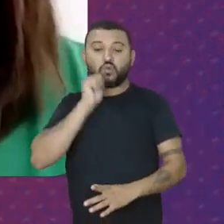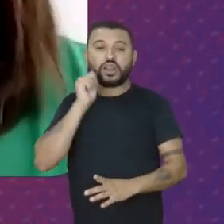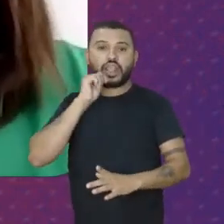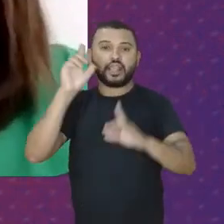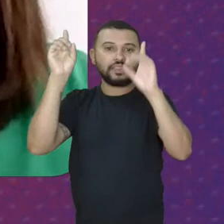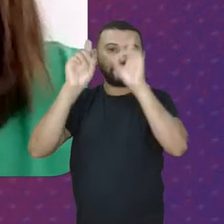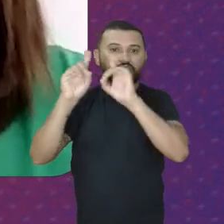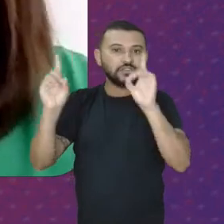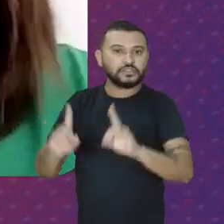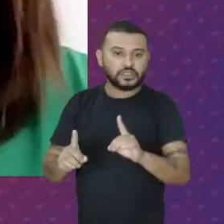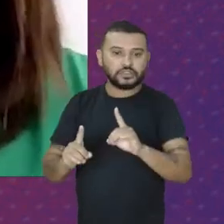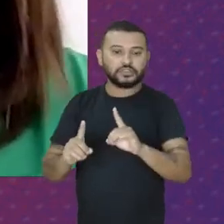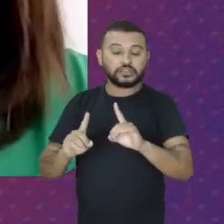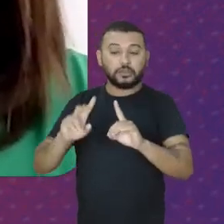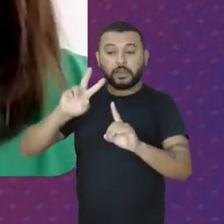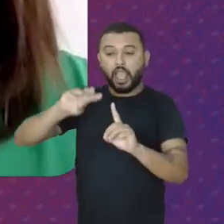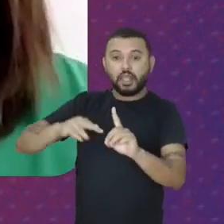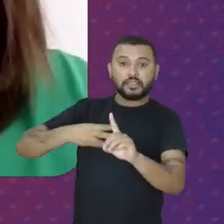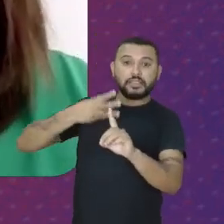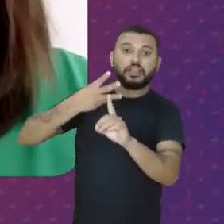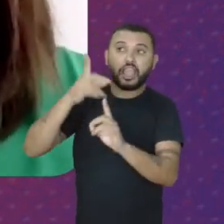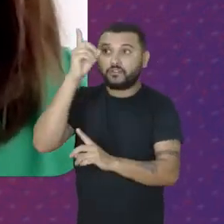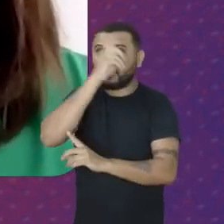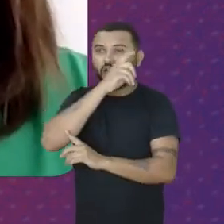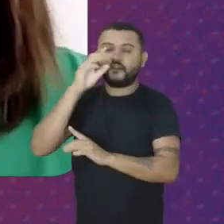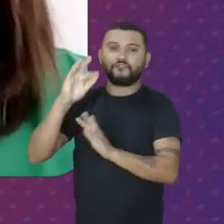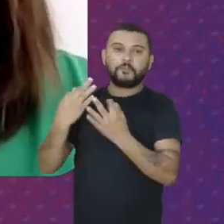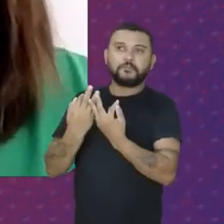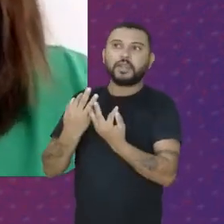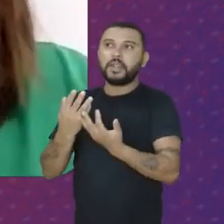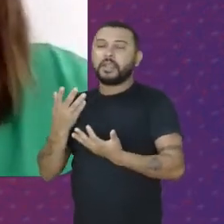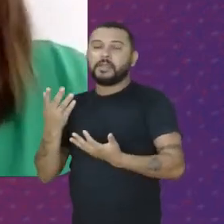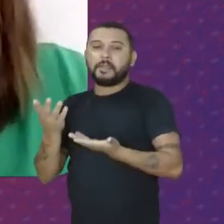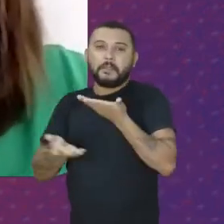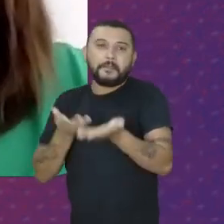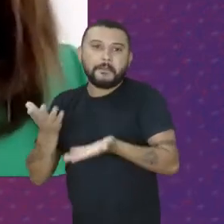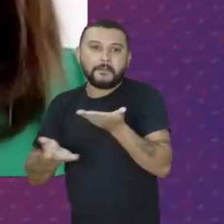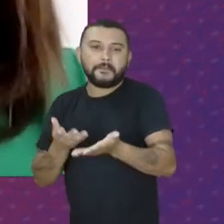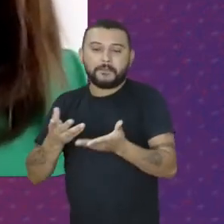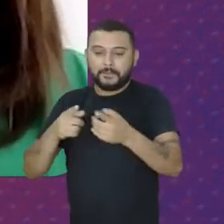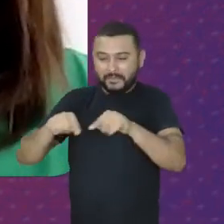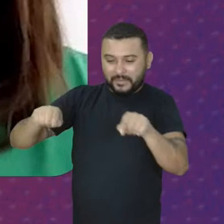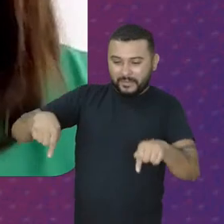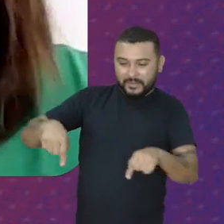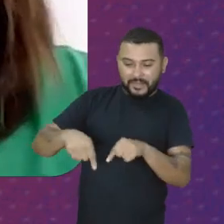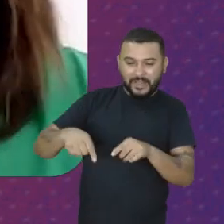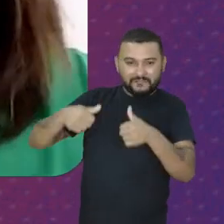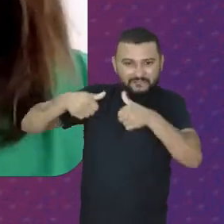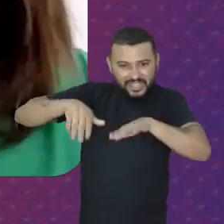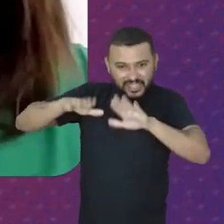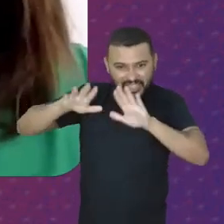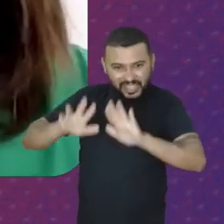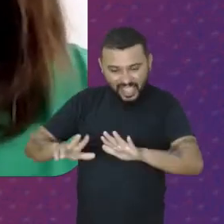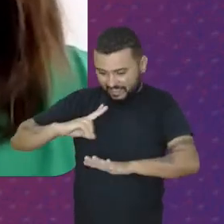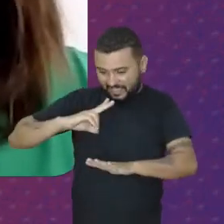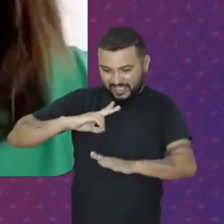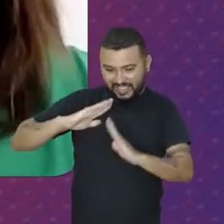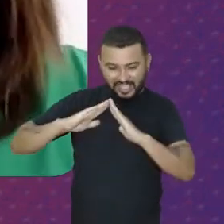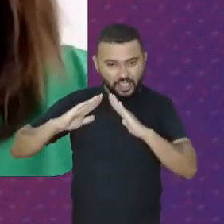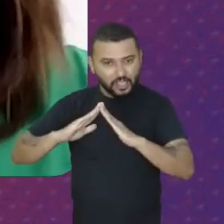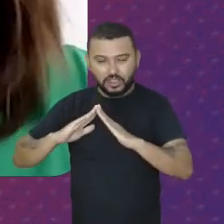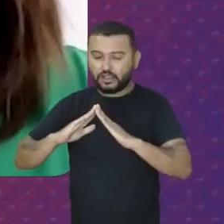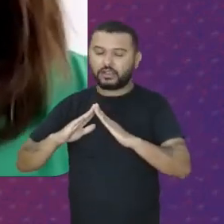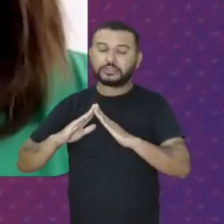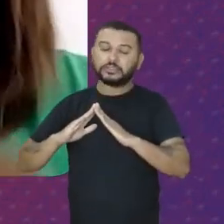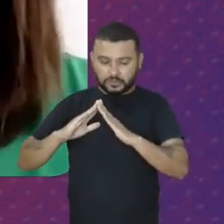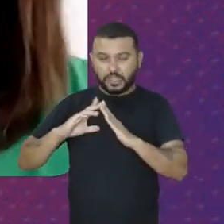aí essa dificuldade, porque a reclusão ao espaço privado é algo ainda